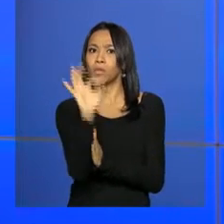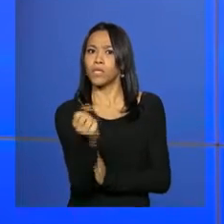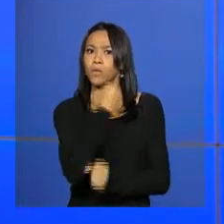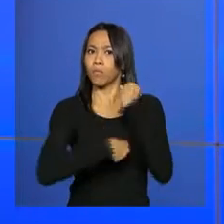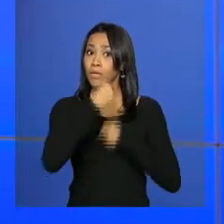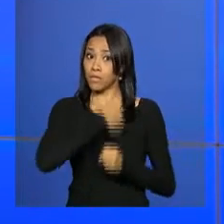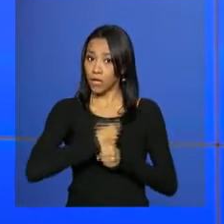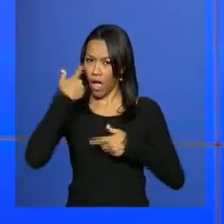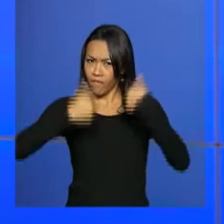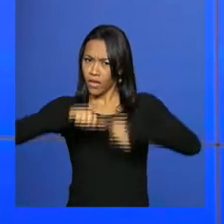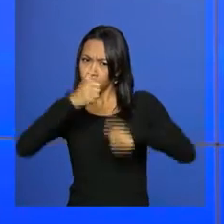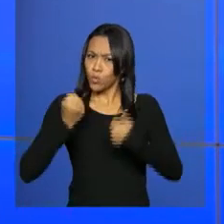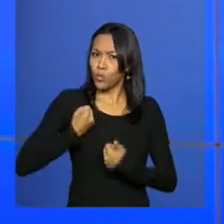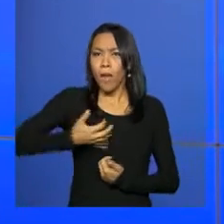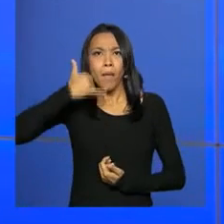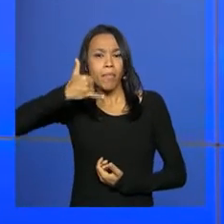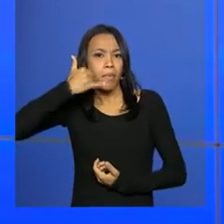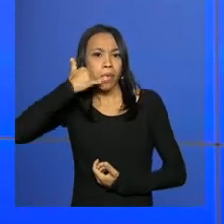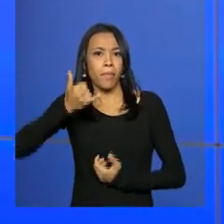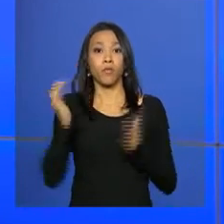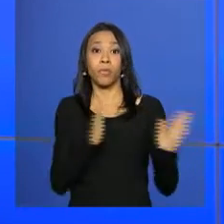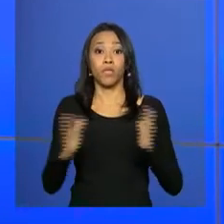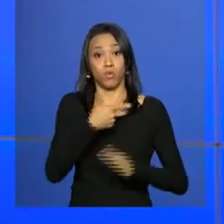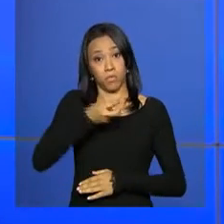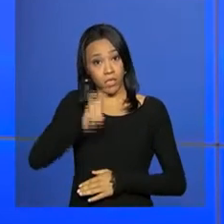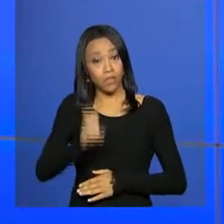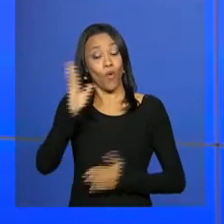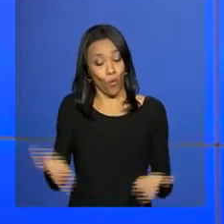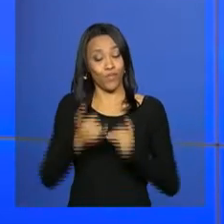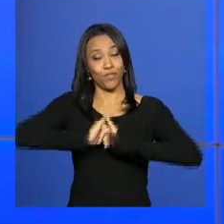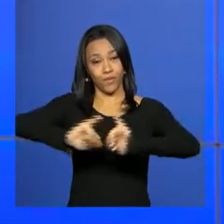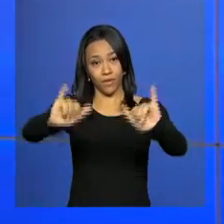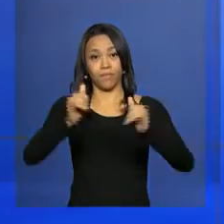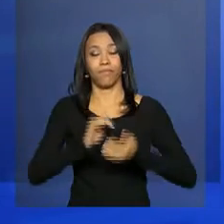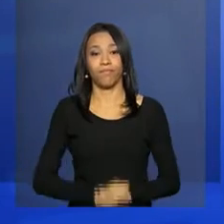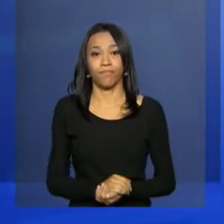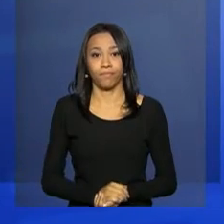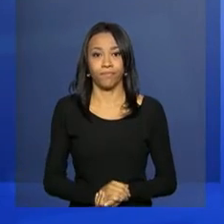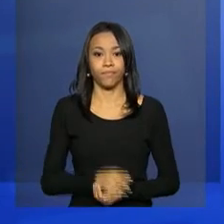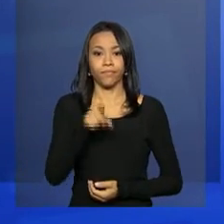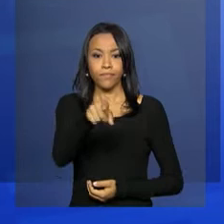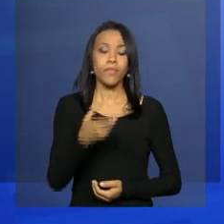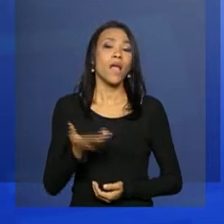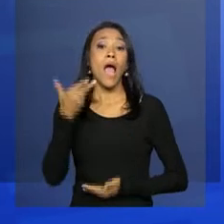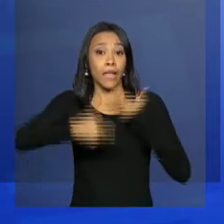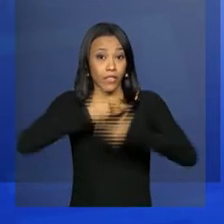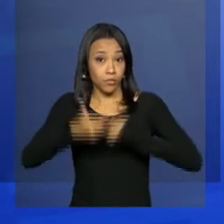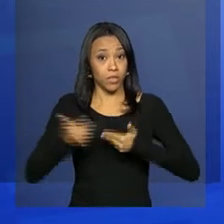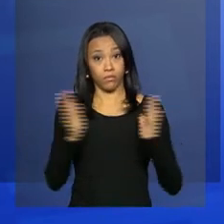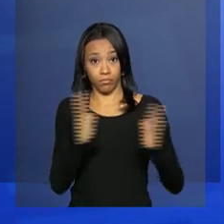o balanço com os números dos atendimentos em 2015 foi divulgado hoje dos atendimentos feitos em